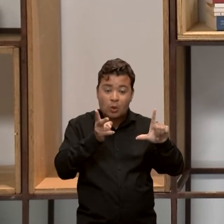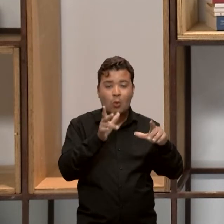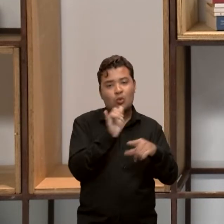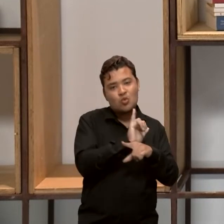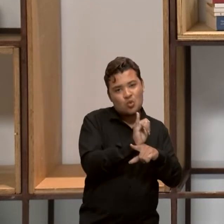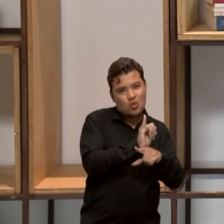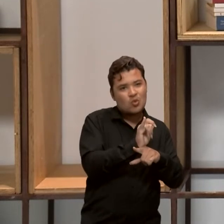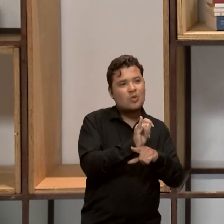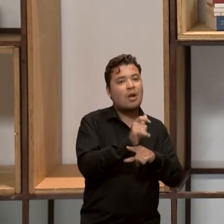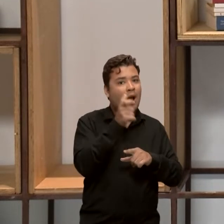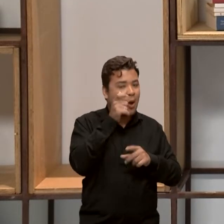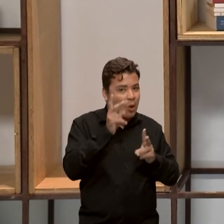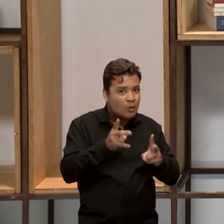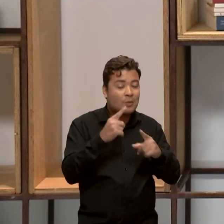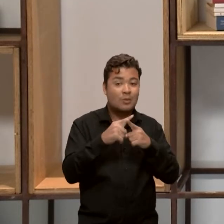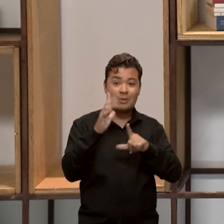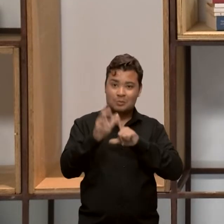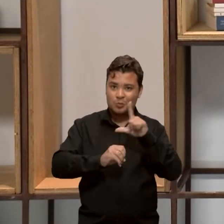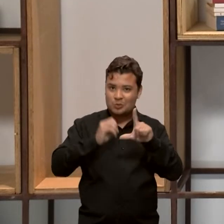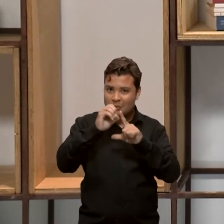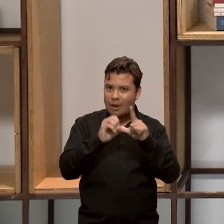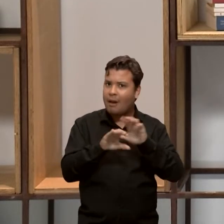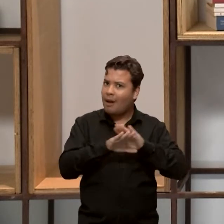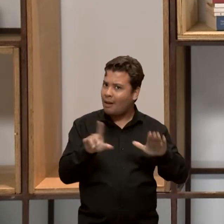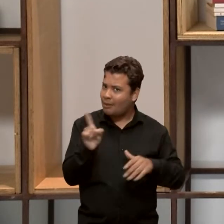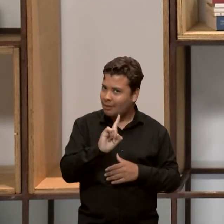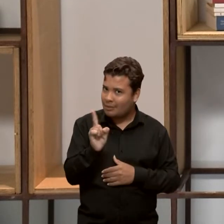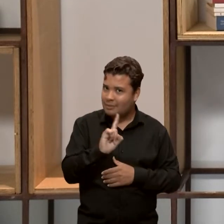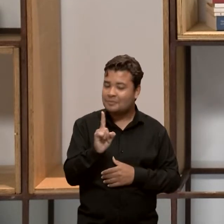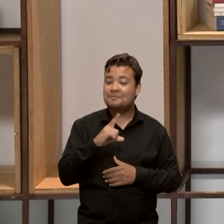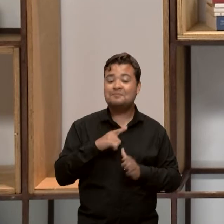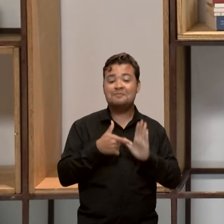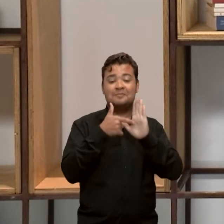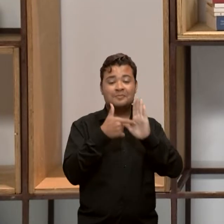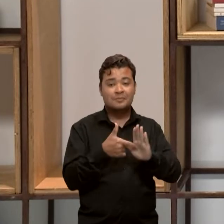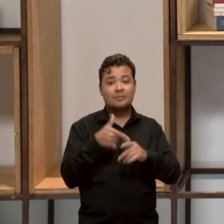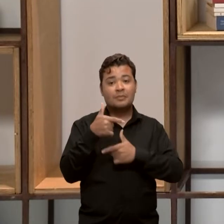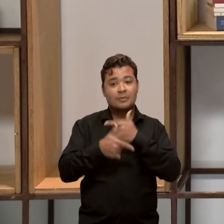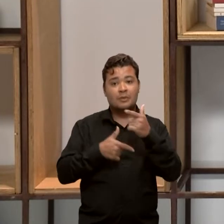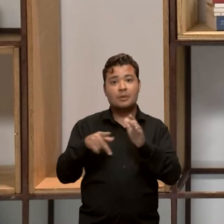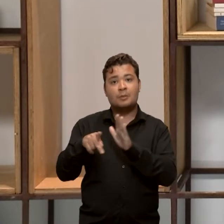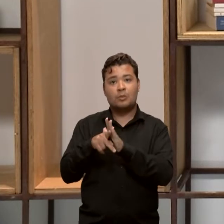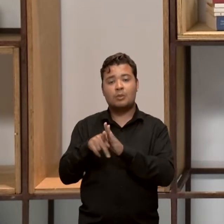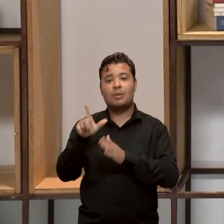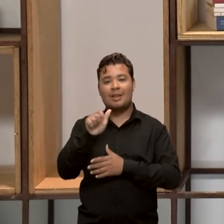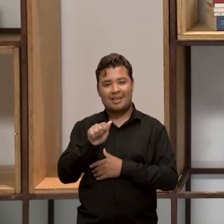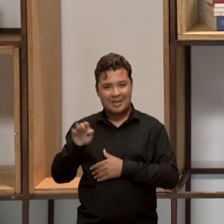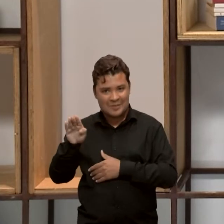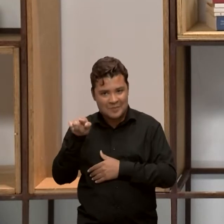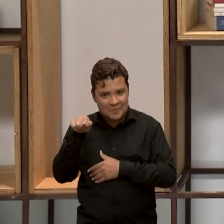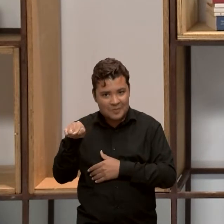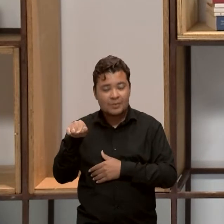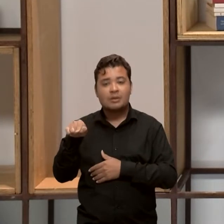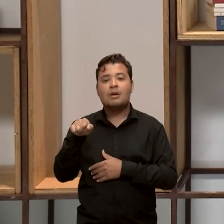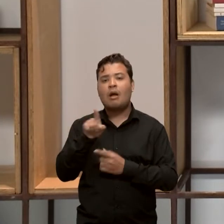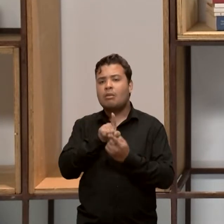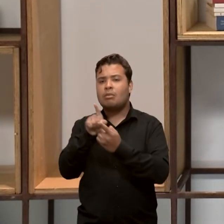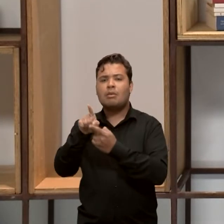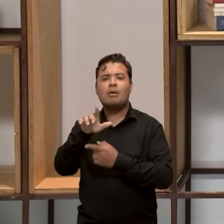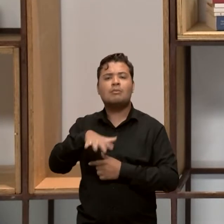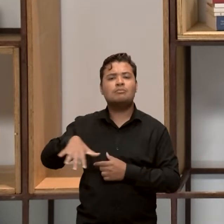porque tem mais Mundo UFG daqui a pouquinho. A gente vai te mostrar o trabalho do laboratório Rômulo Rocha, que atende toda a